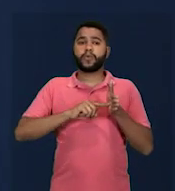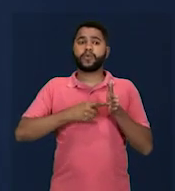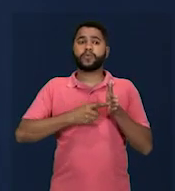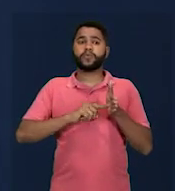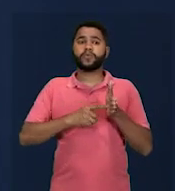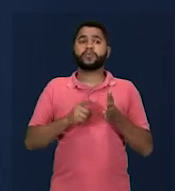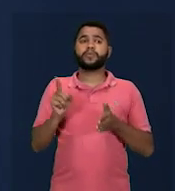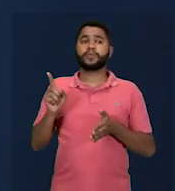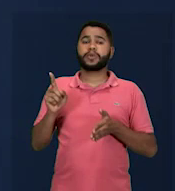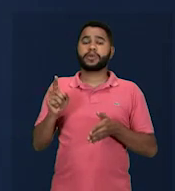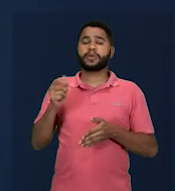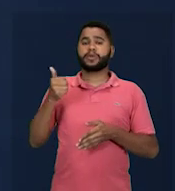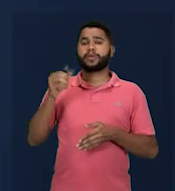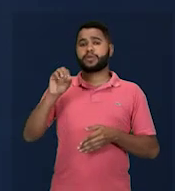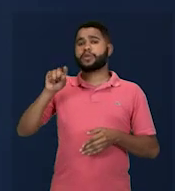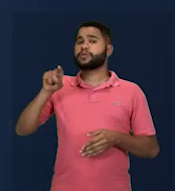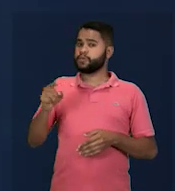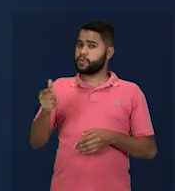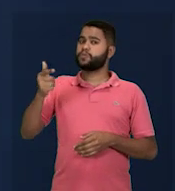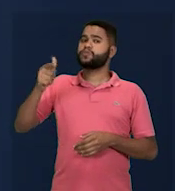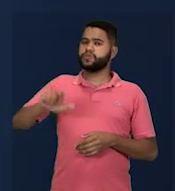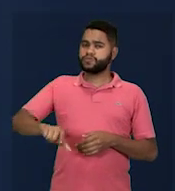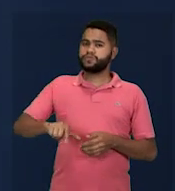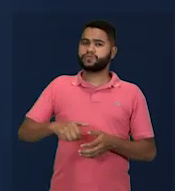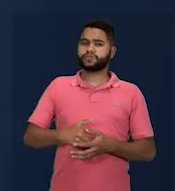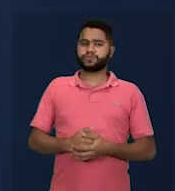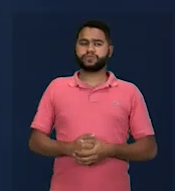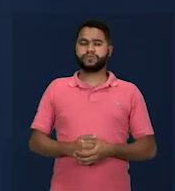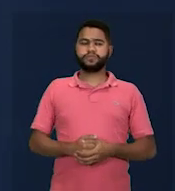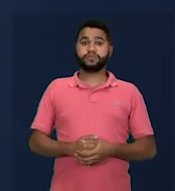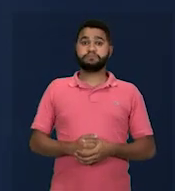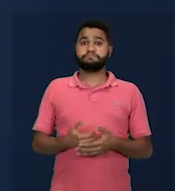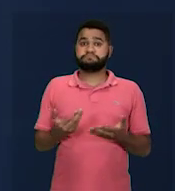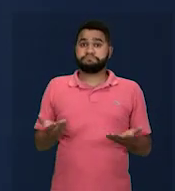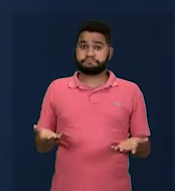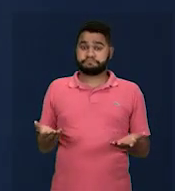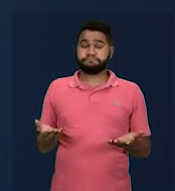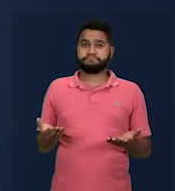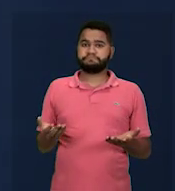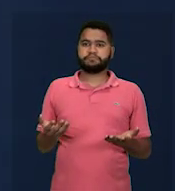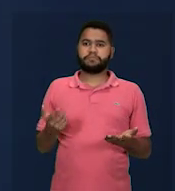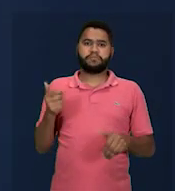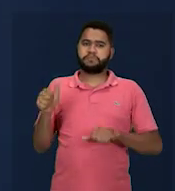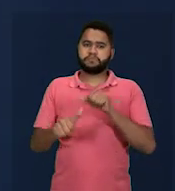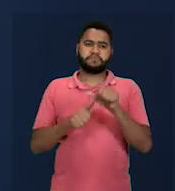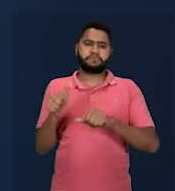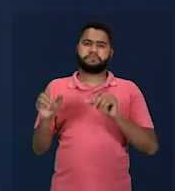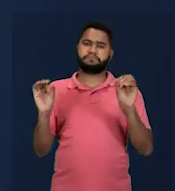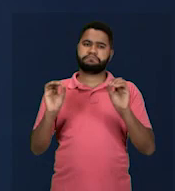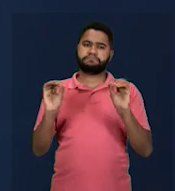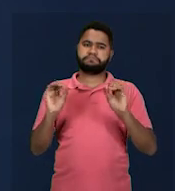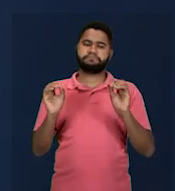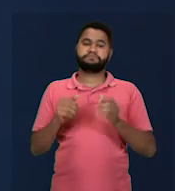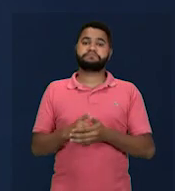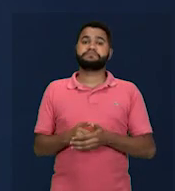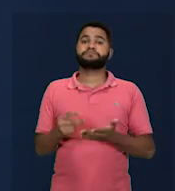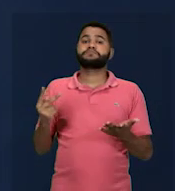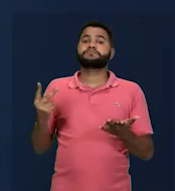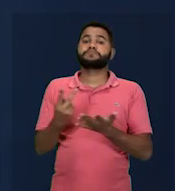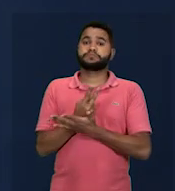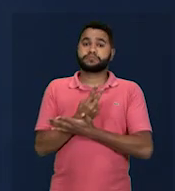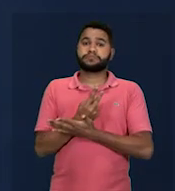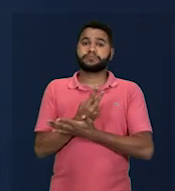isso por 10.000 de novo, né? De modo que não haja alteração. Né? Então, o que